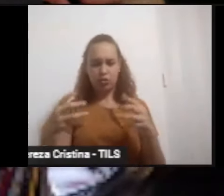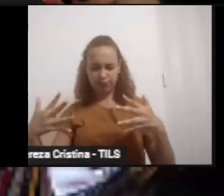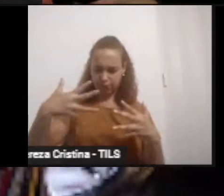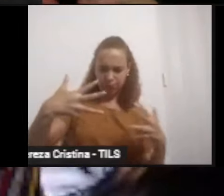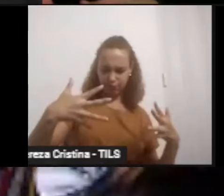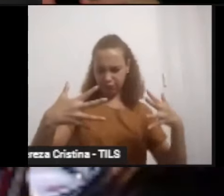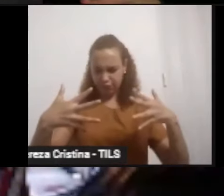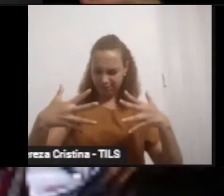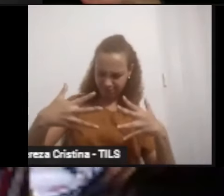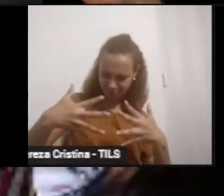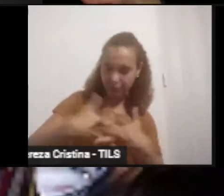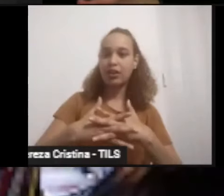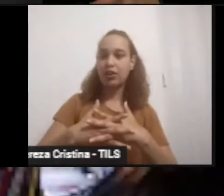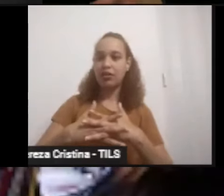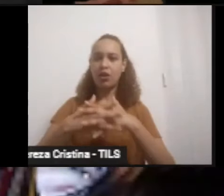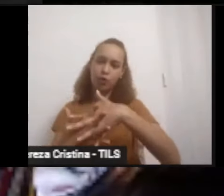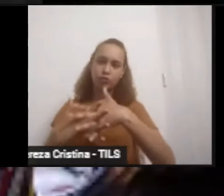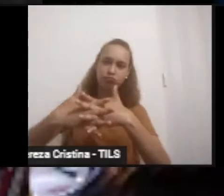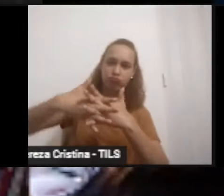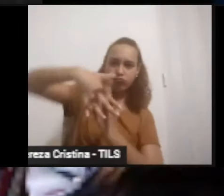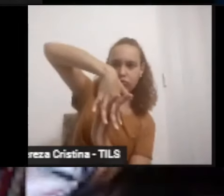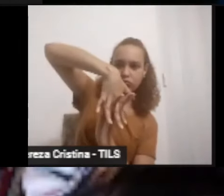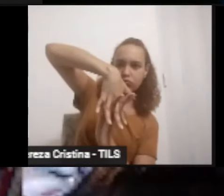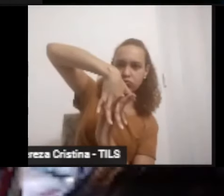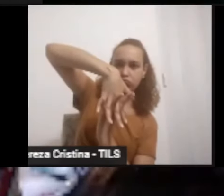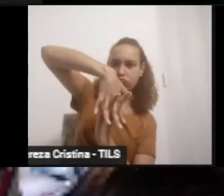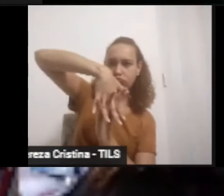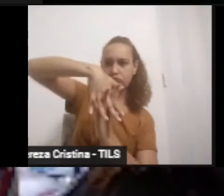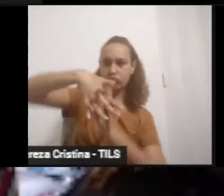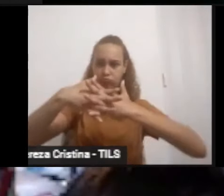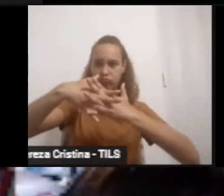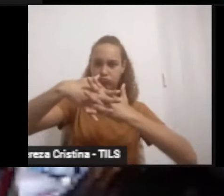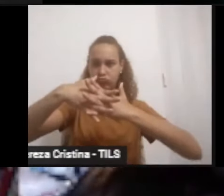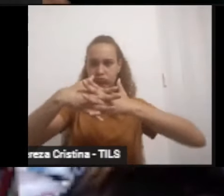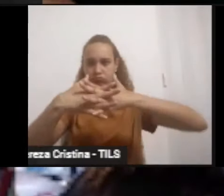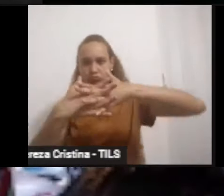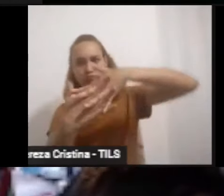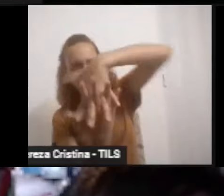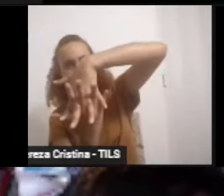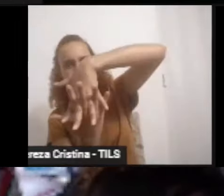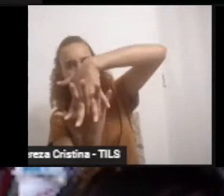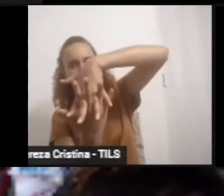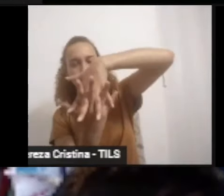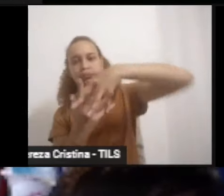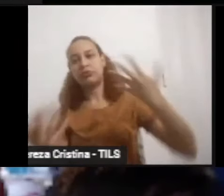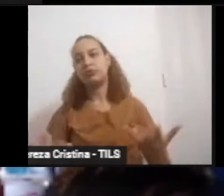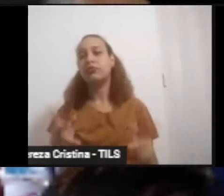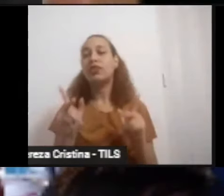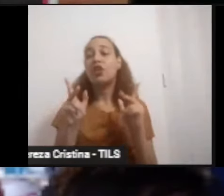hora eu posso só trocar eles, colocar eles de cabeça para baixo. Igual tem